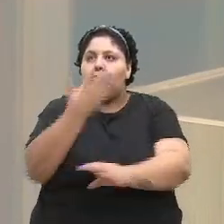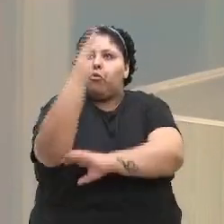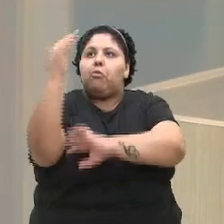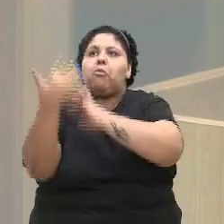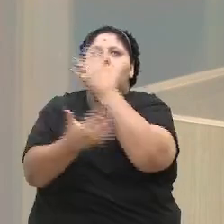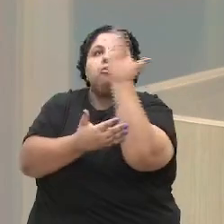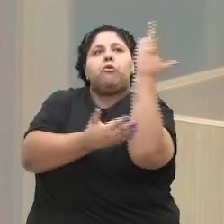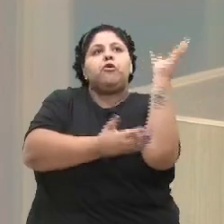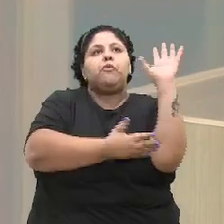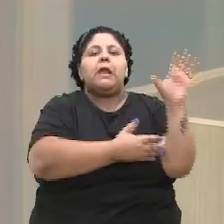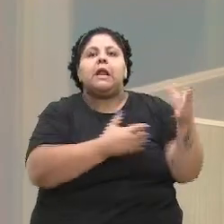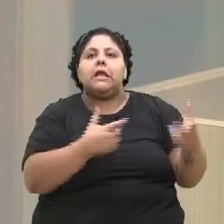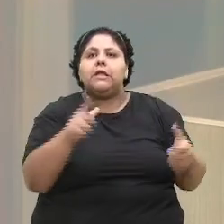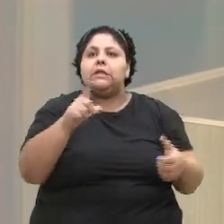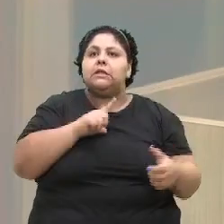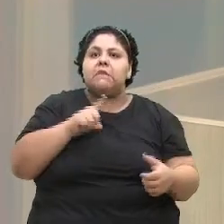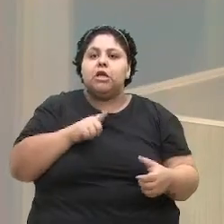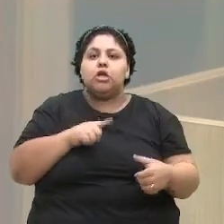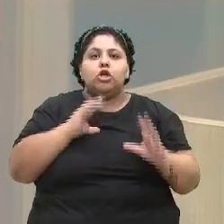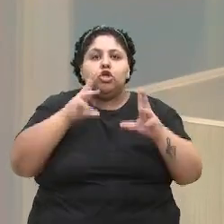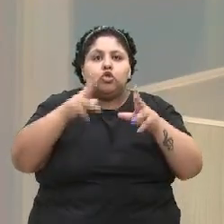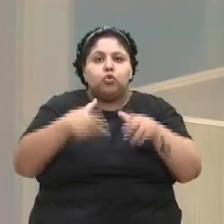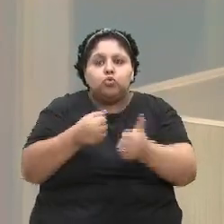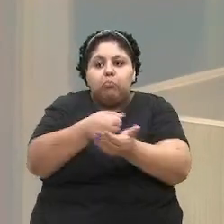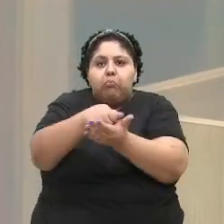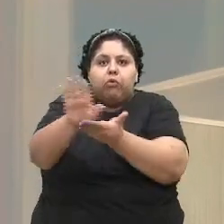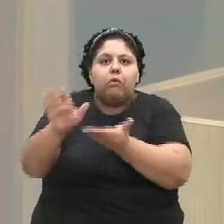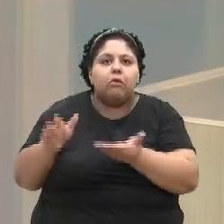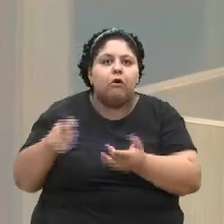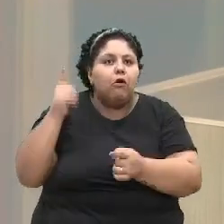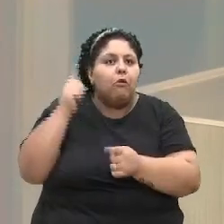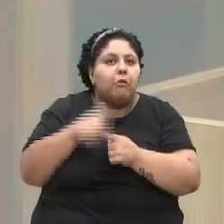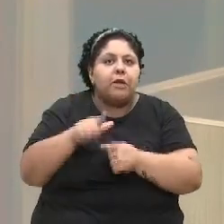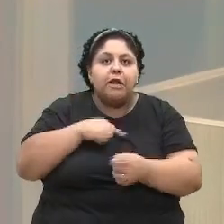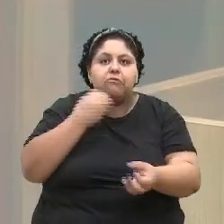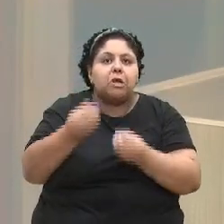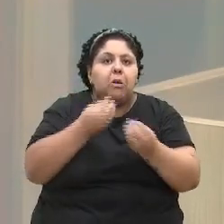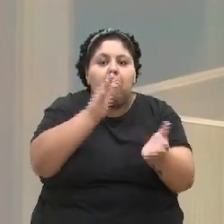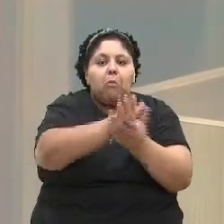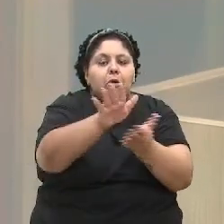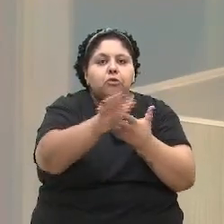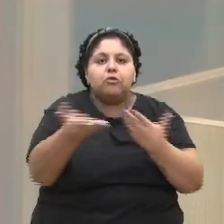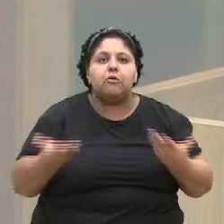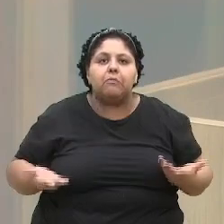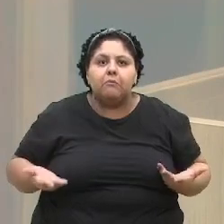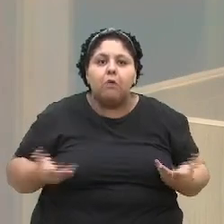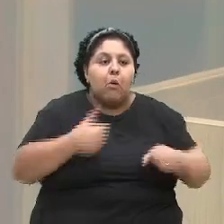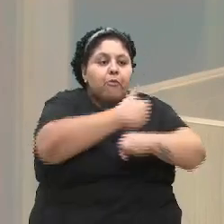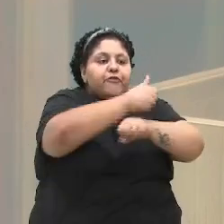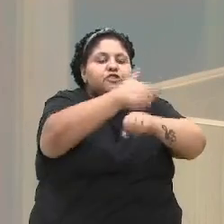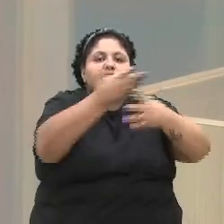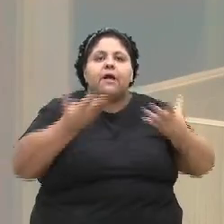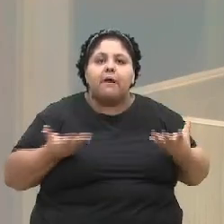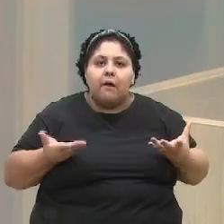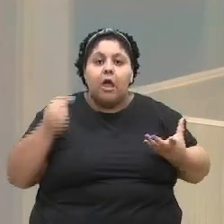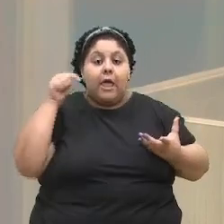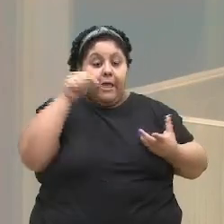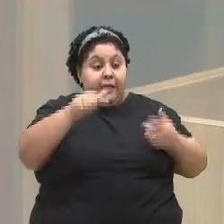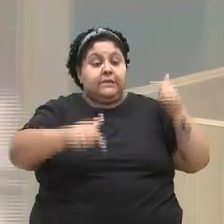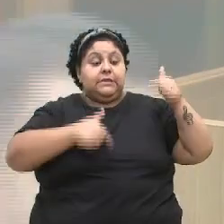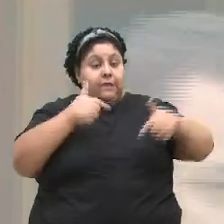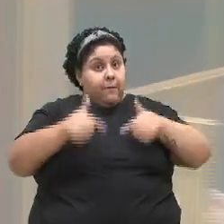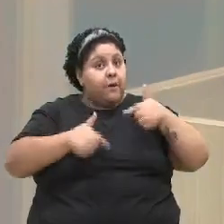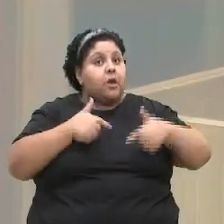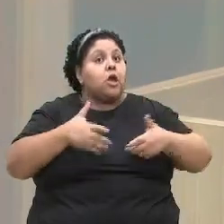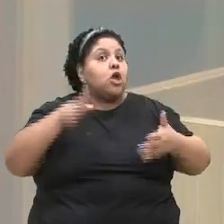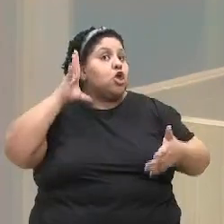nós temos que defender Vão tudo paraa rua Porque não haverá mais produtor esses trabalhadores que